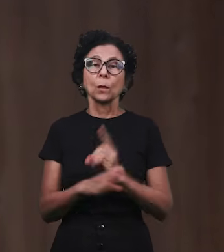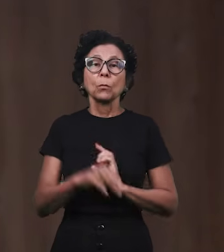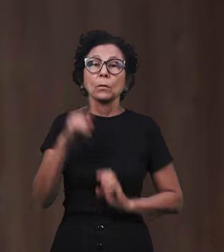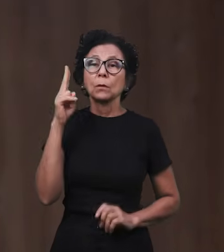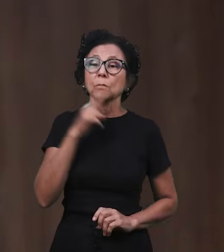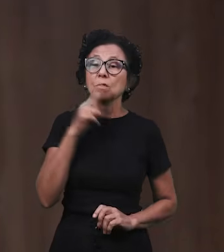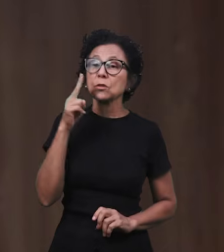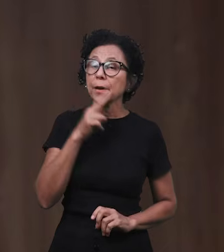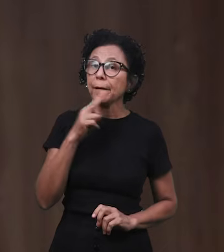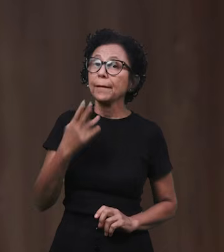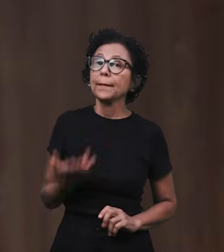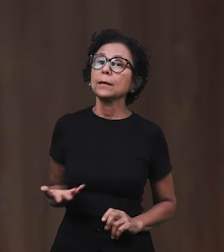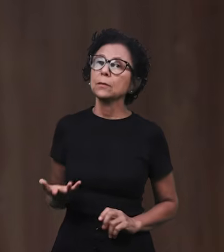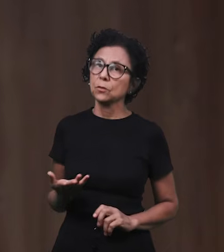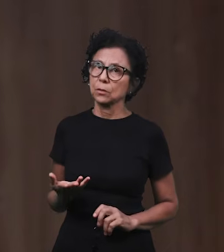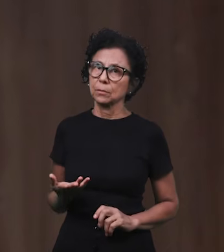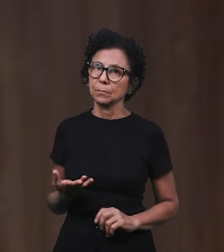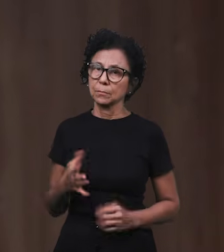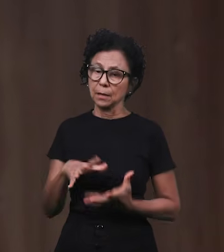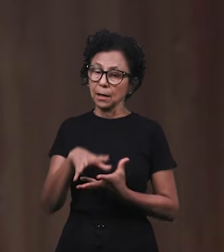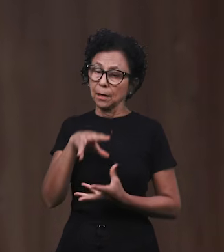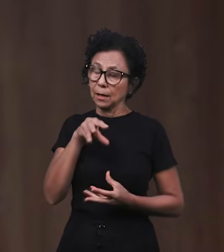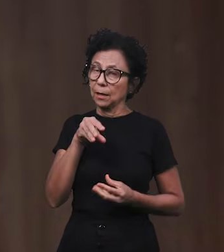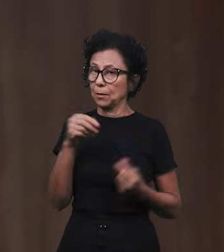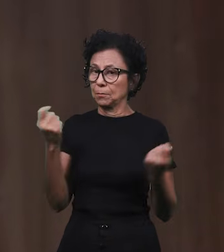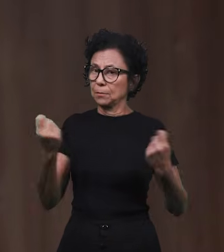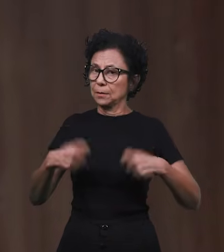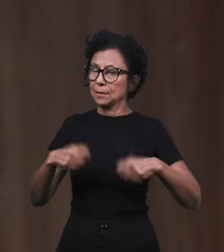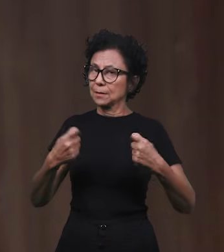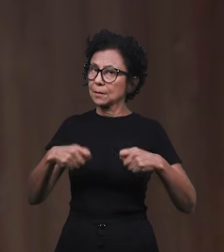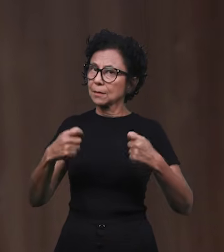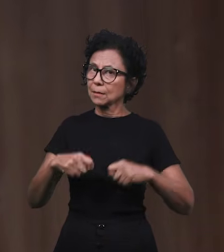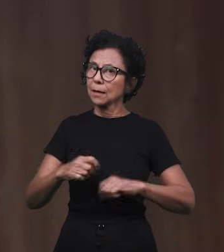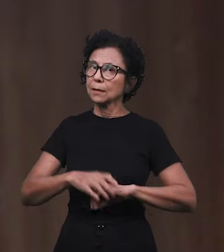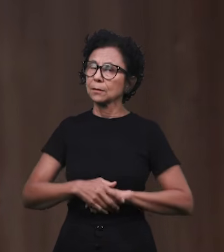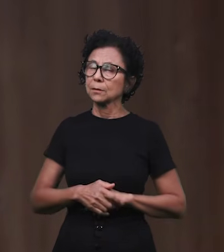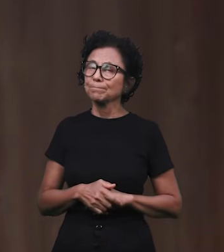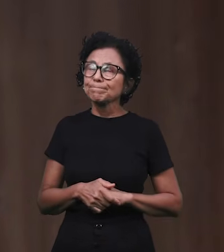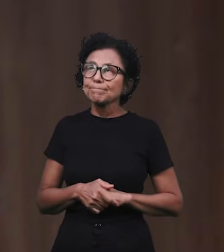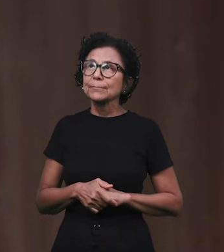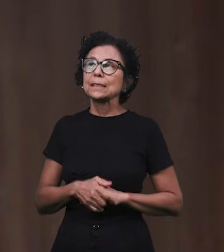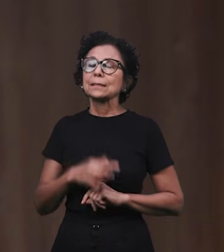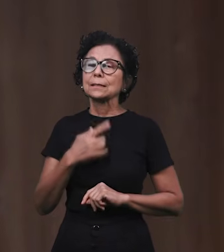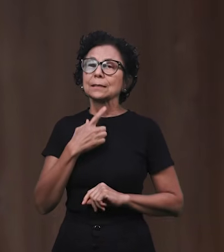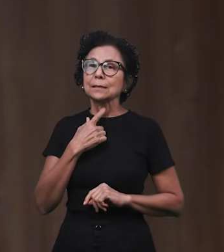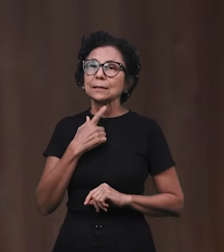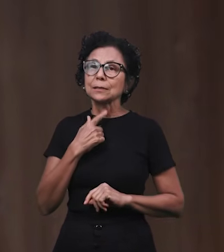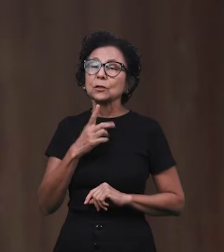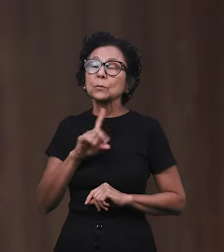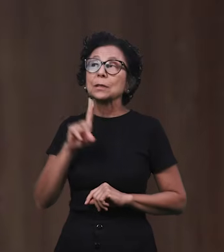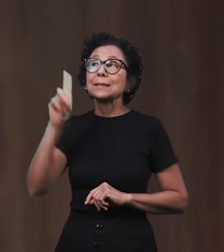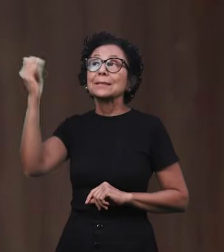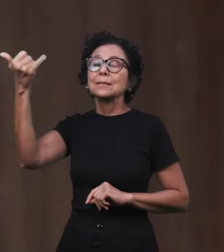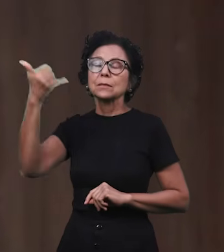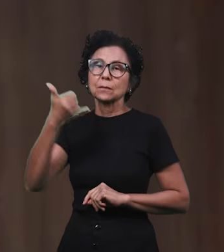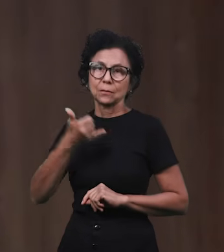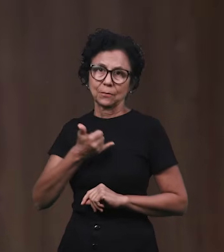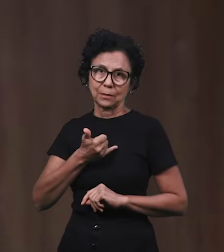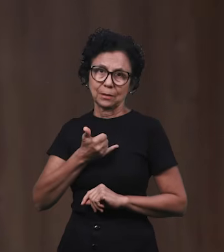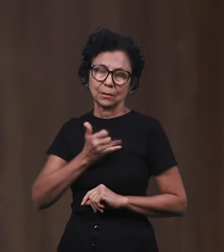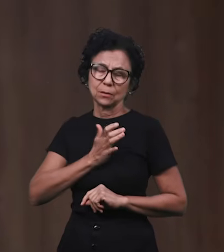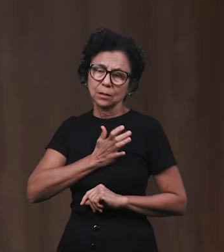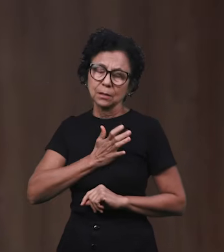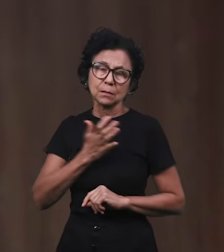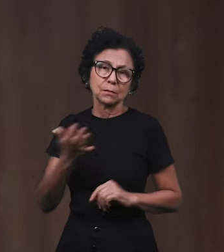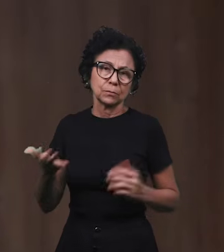para o culto, nós vamos com a necessidade da nossa alma, né? Que a gente quer ouvir o Senhor falar, a gente quer que Deus fale conosco. E aí nós queremos